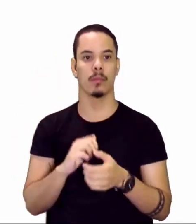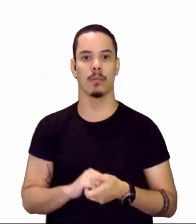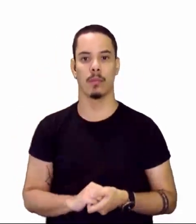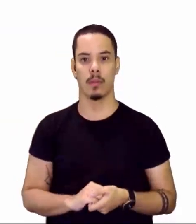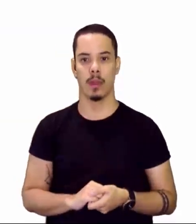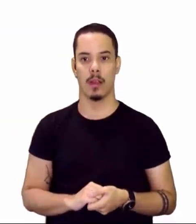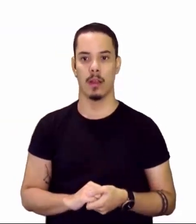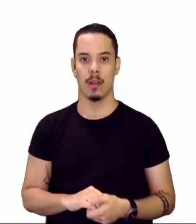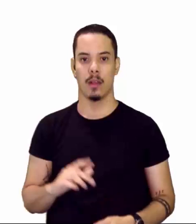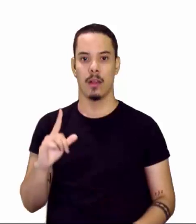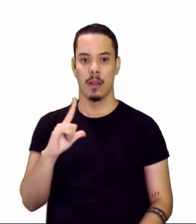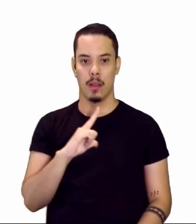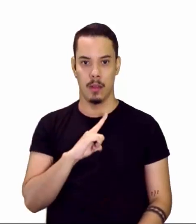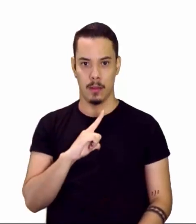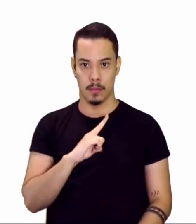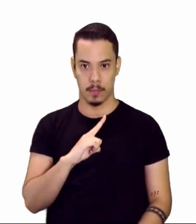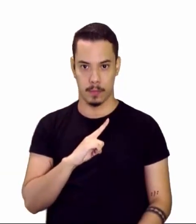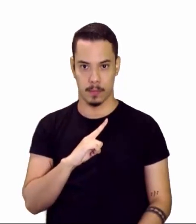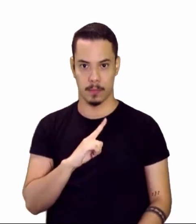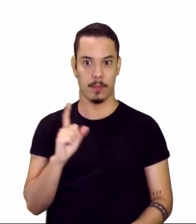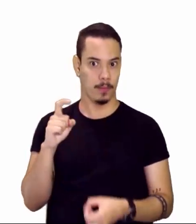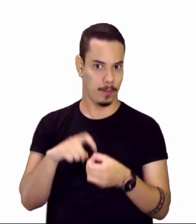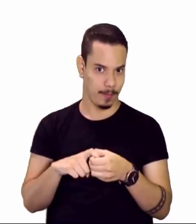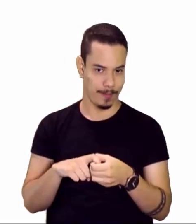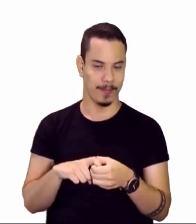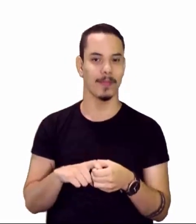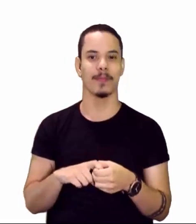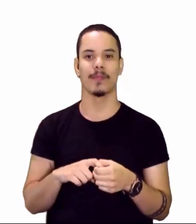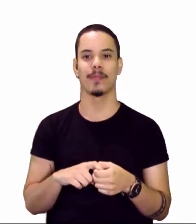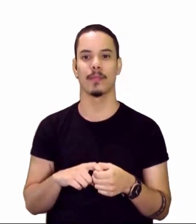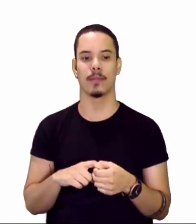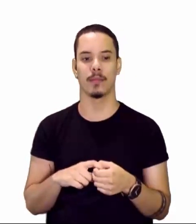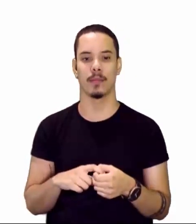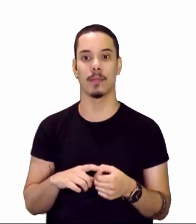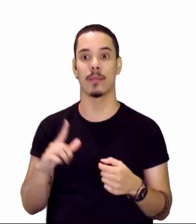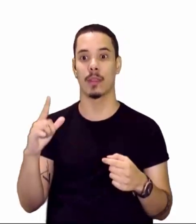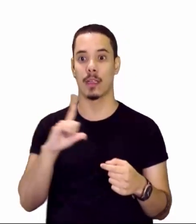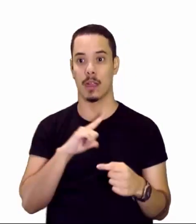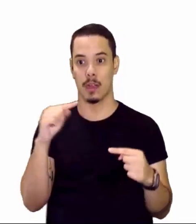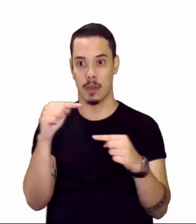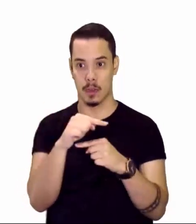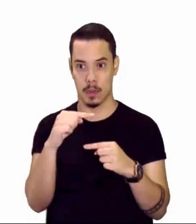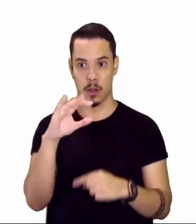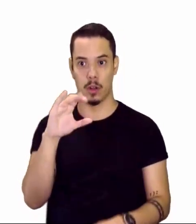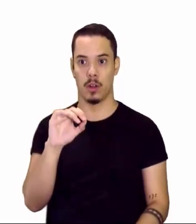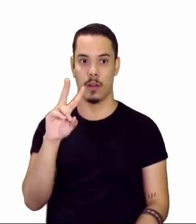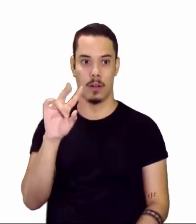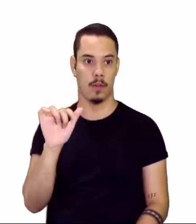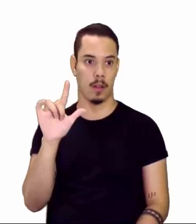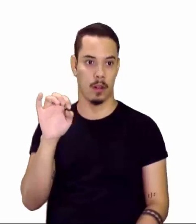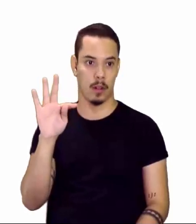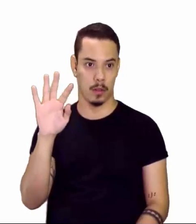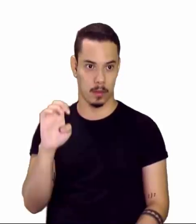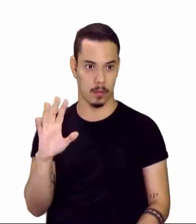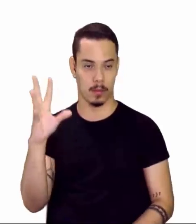embora a ligação covalente, embora a ligação covalente